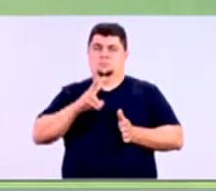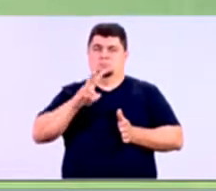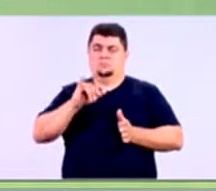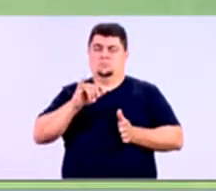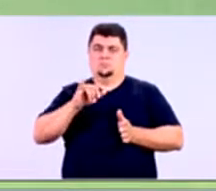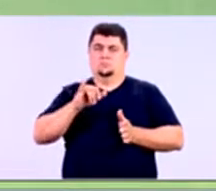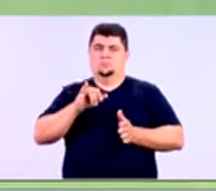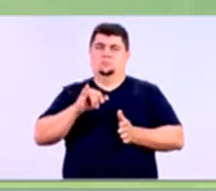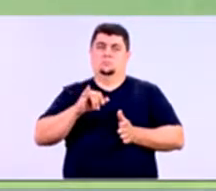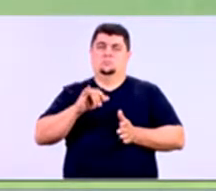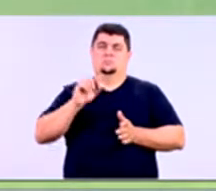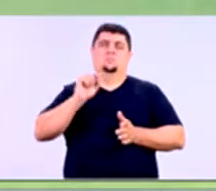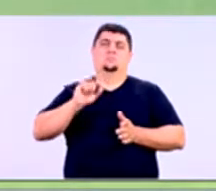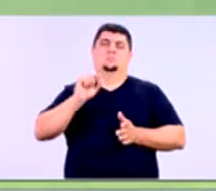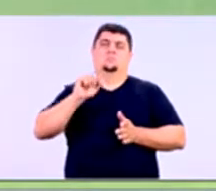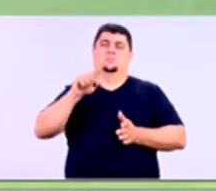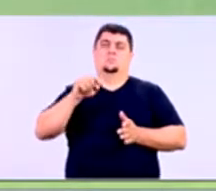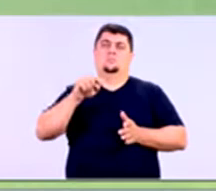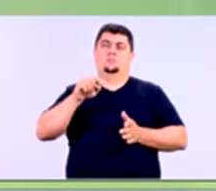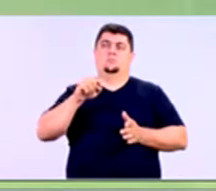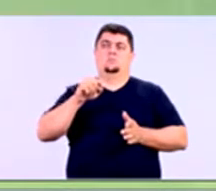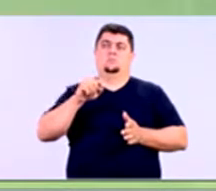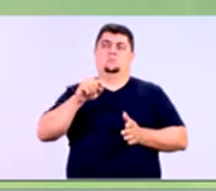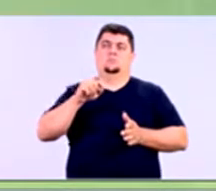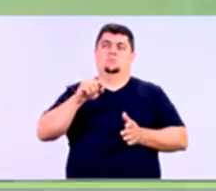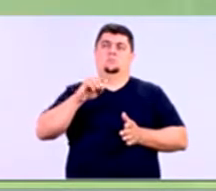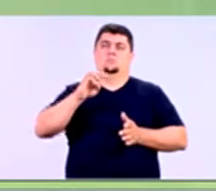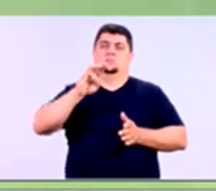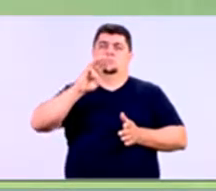concedido é de R$